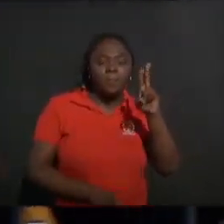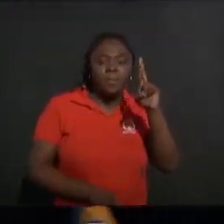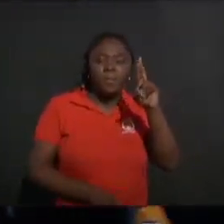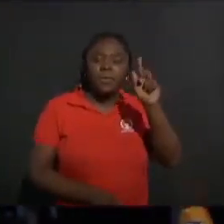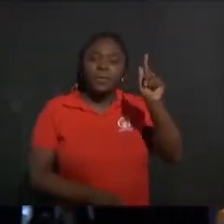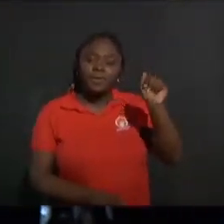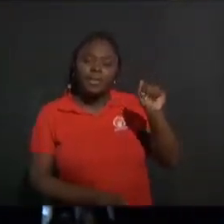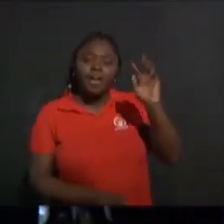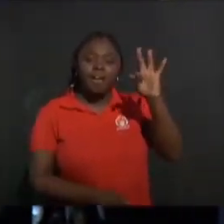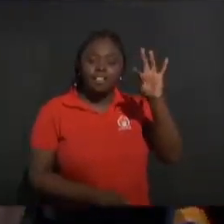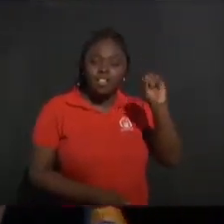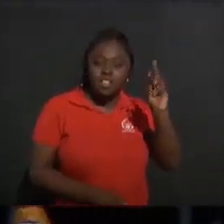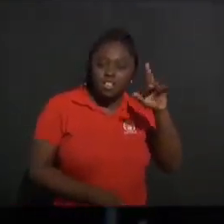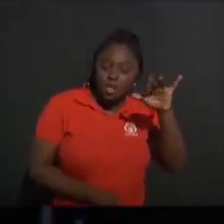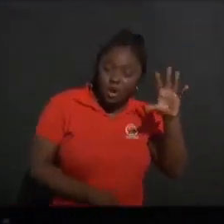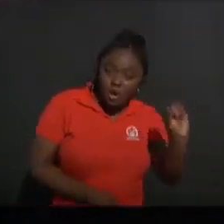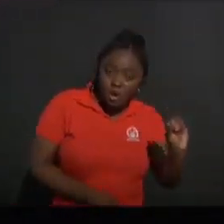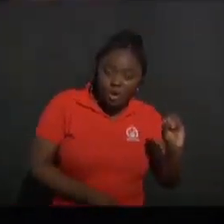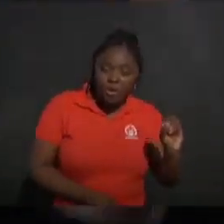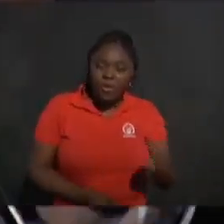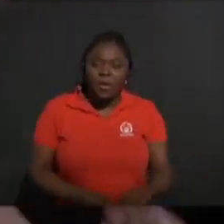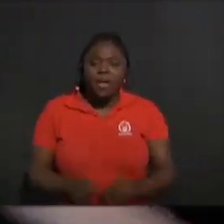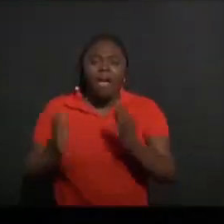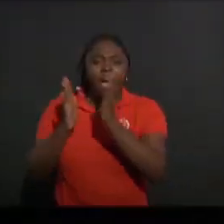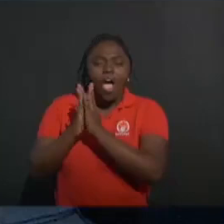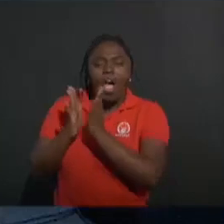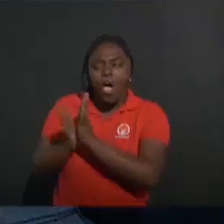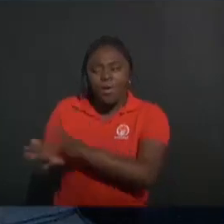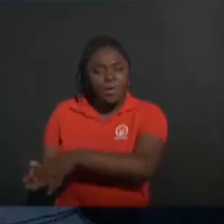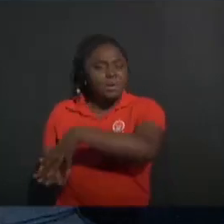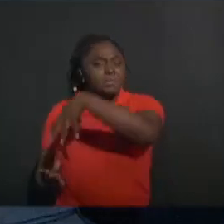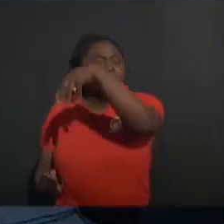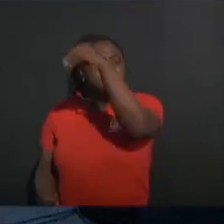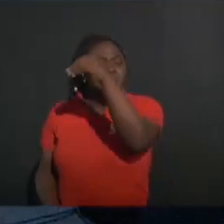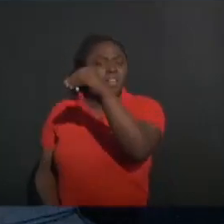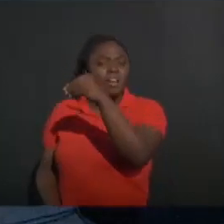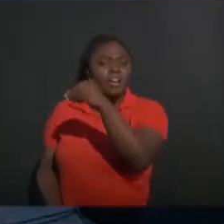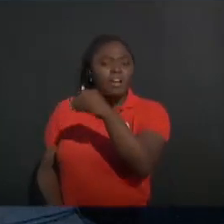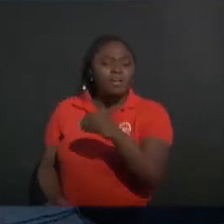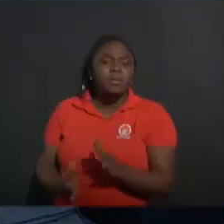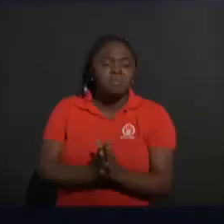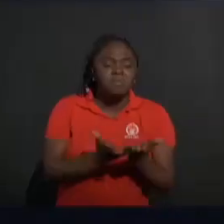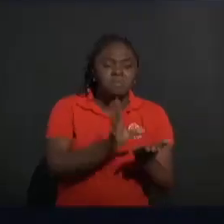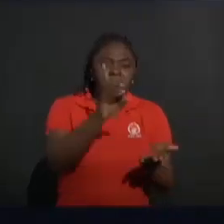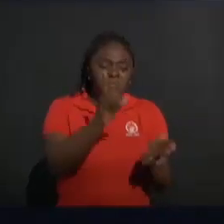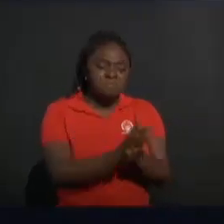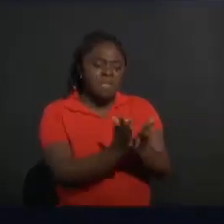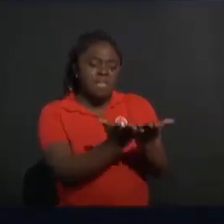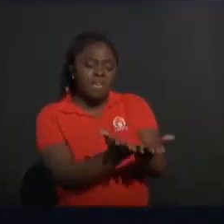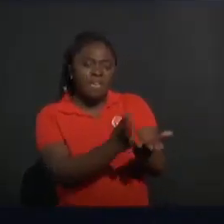Não adianta rezar para as almas. Não adianta a Bíblia aberta no Salmo 91:3.